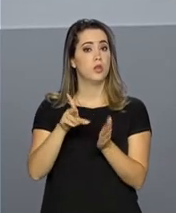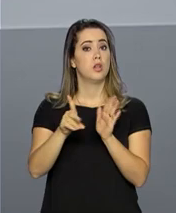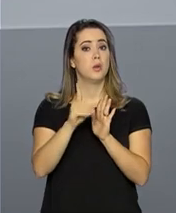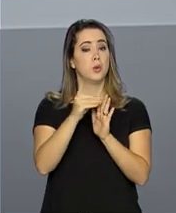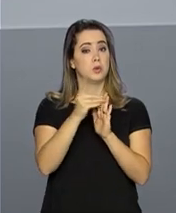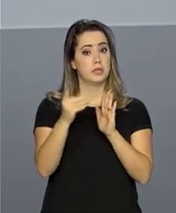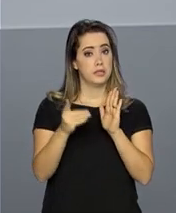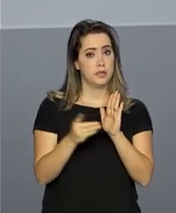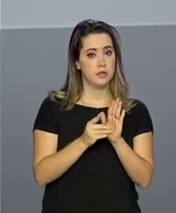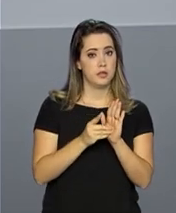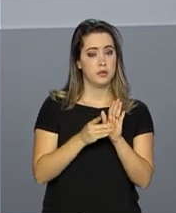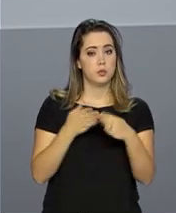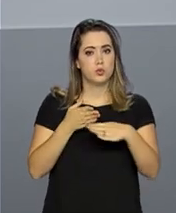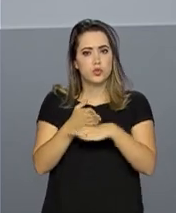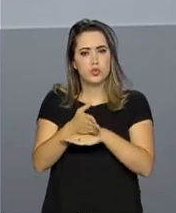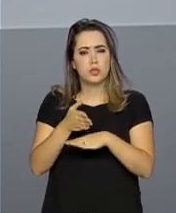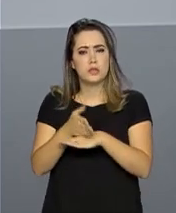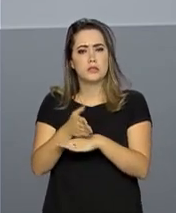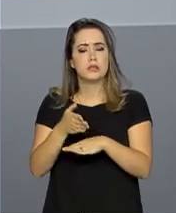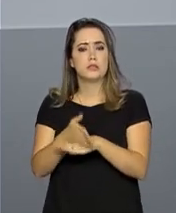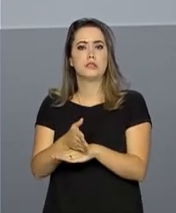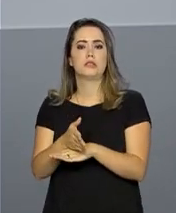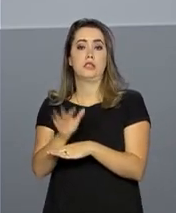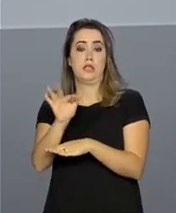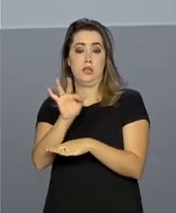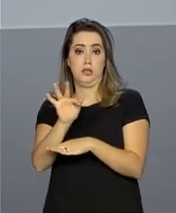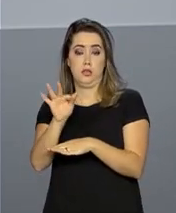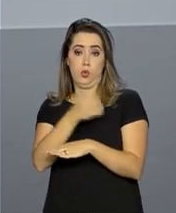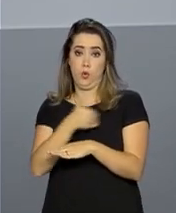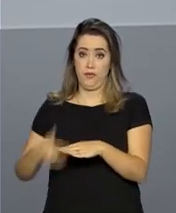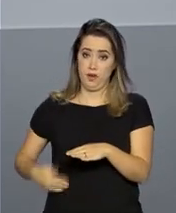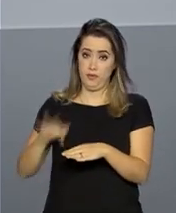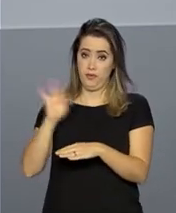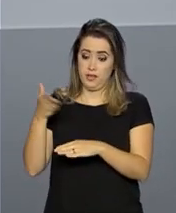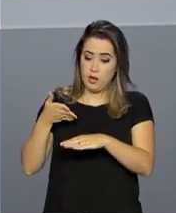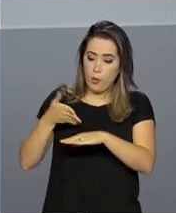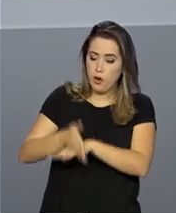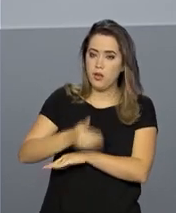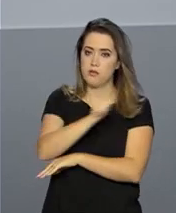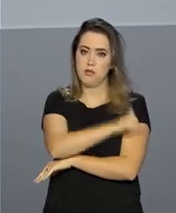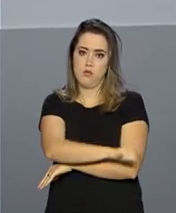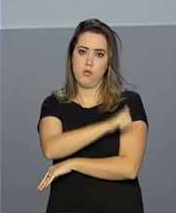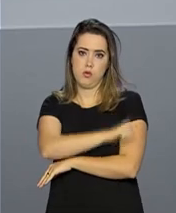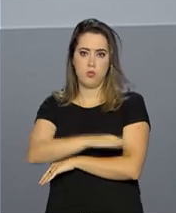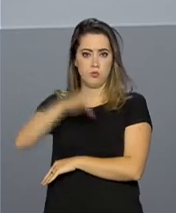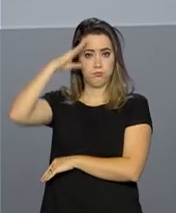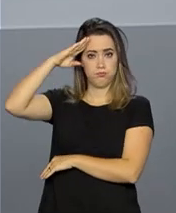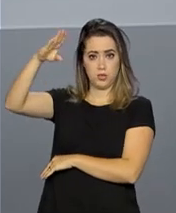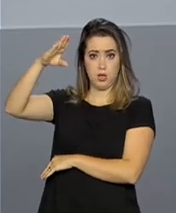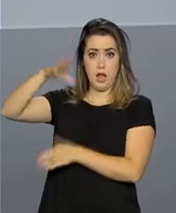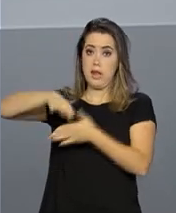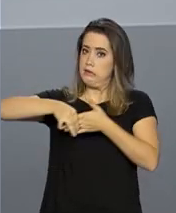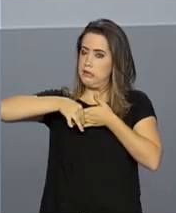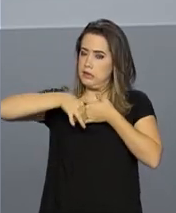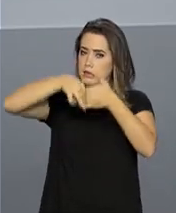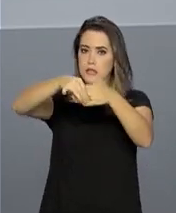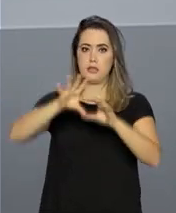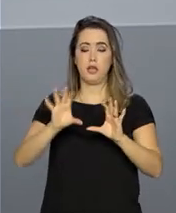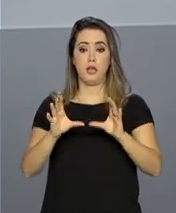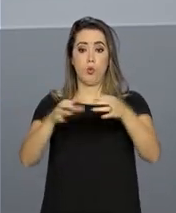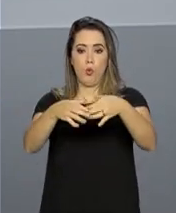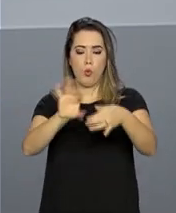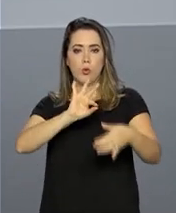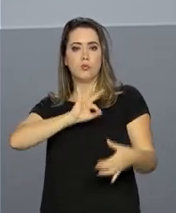o decreto de intervenção federal na segurança do Rio de Janeiro. Desse modo, as Forças Armadas assumem a responsabilidade